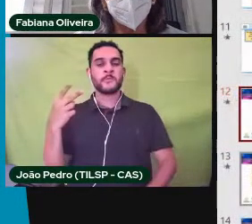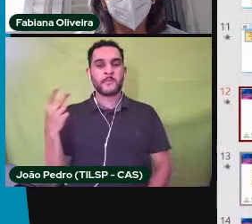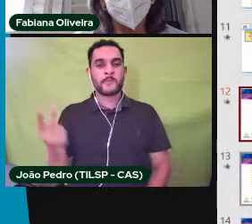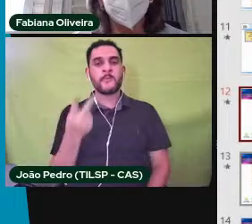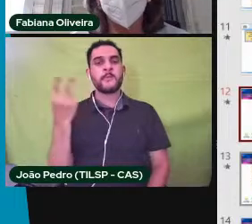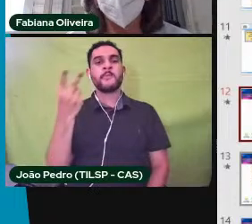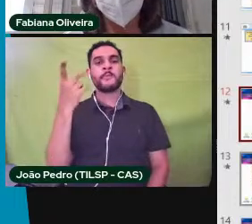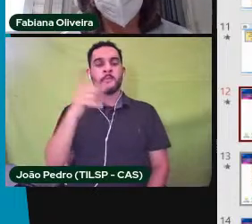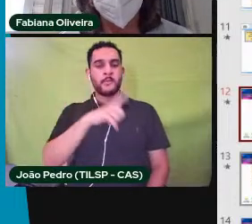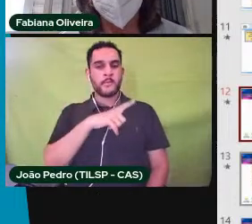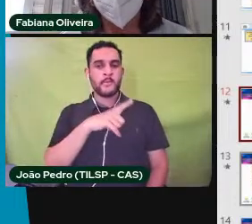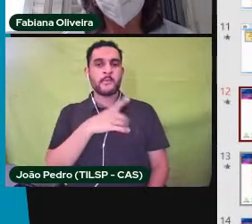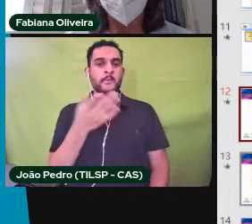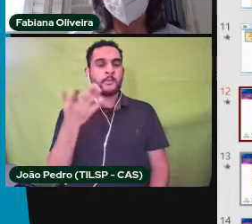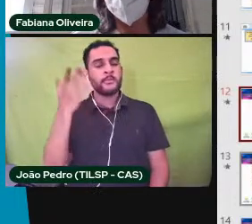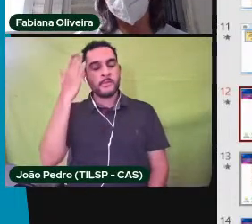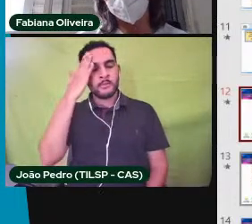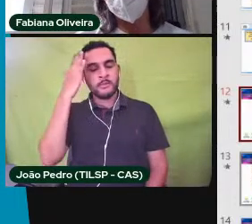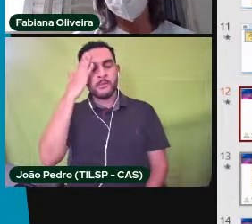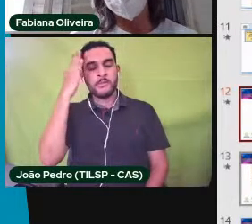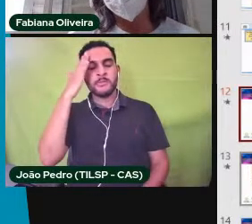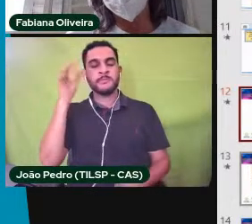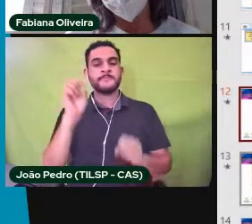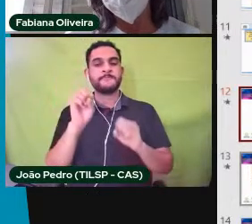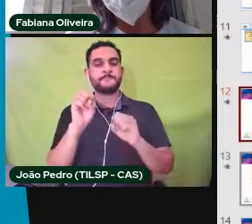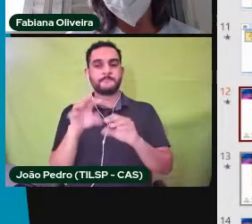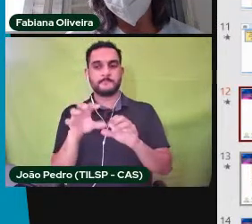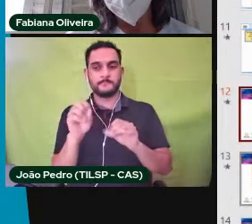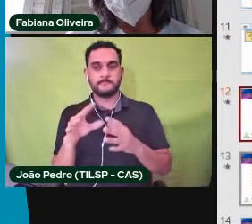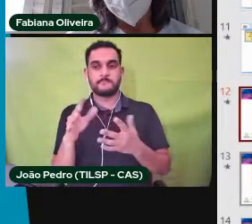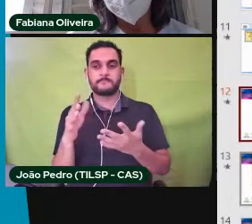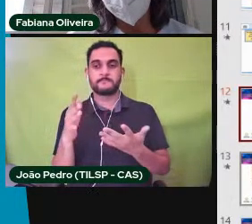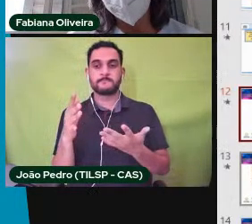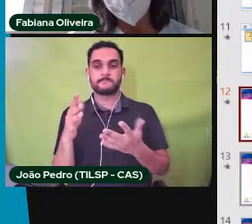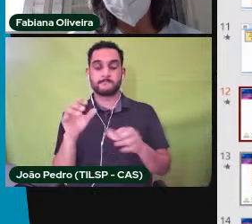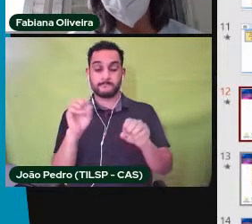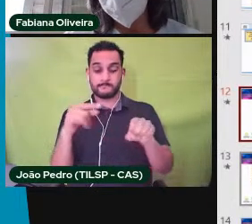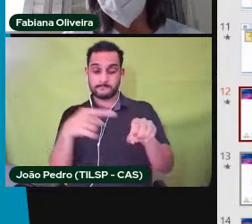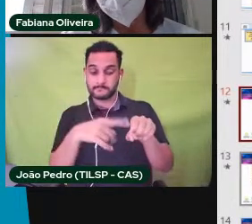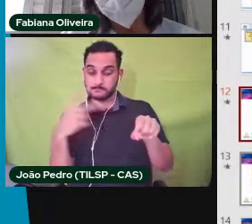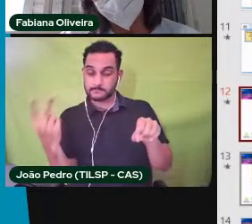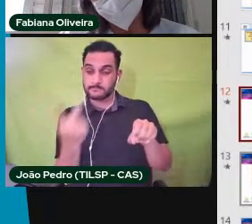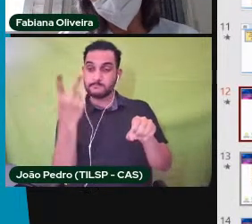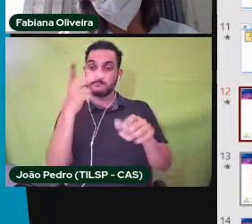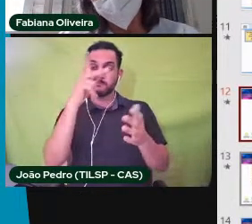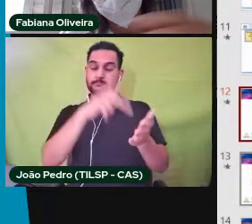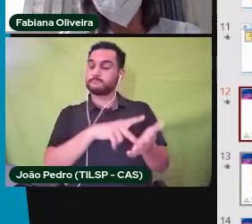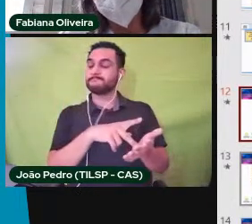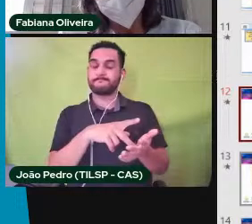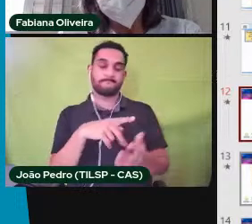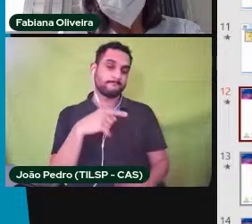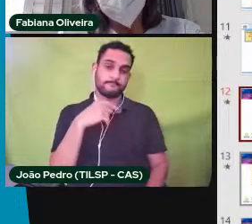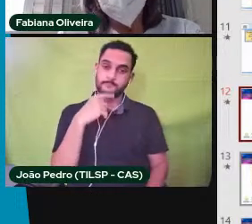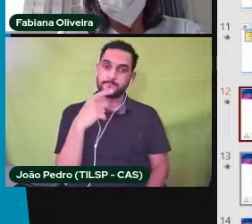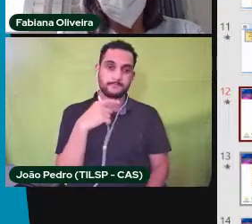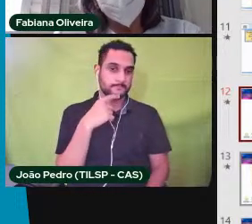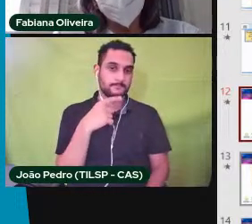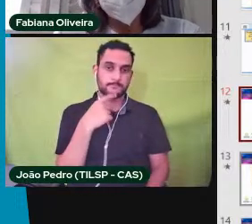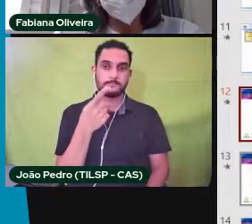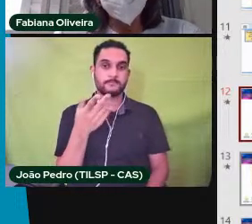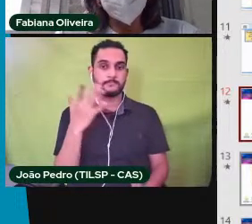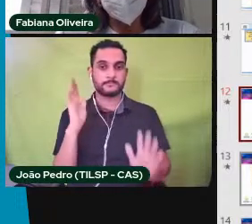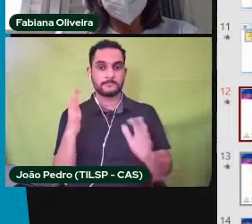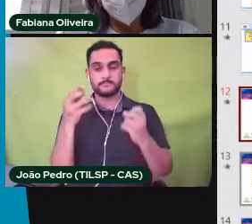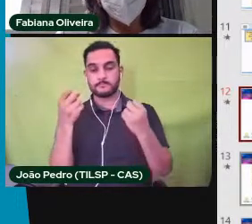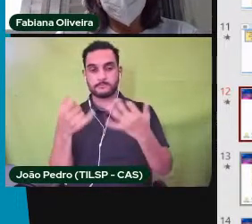que a educação ainda não conseguiu a valorização que ela merece. Até pelo motivo que eu já falei aqui. Quando